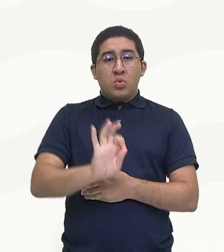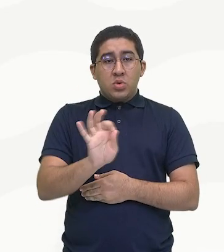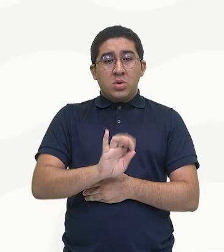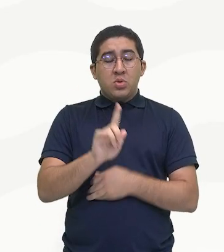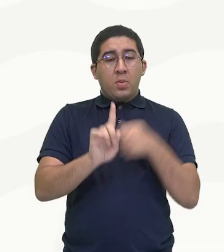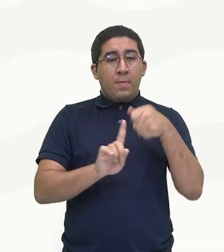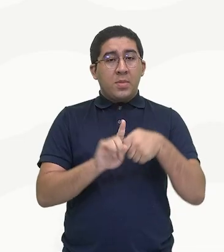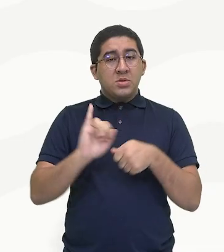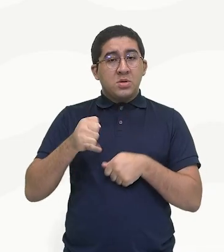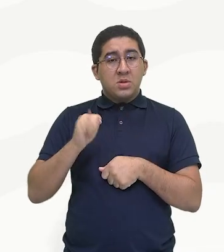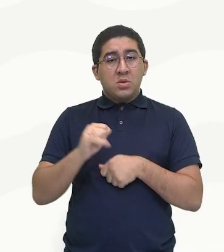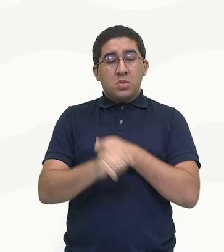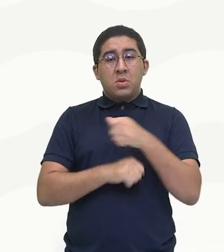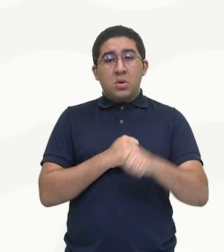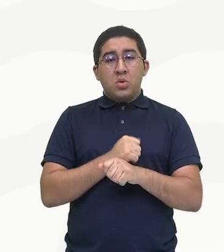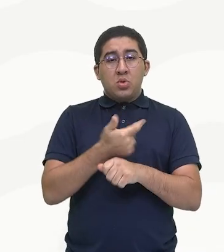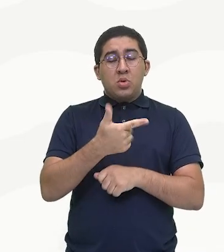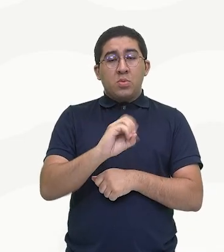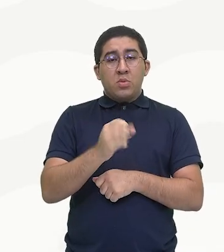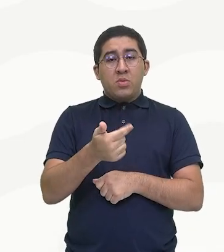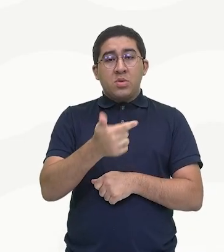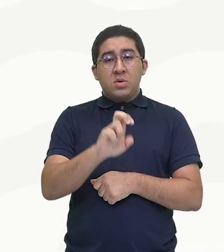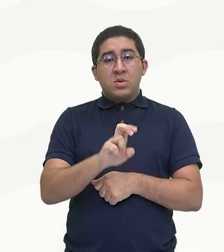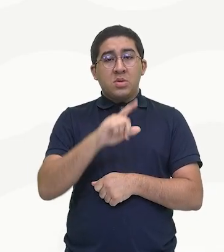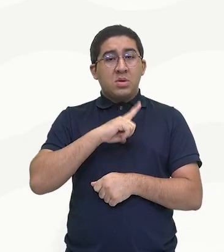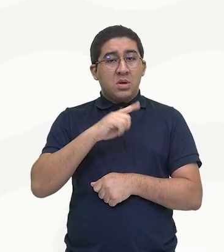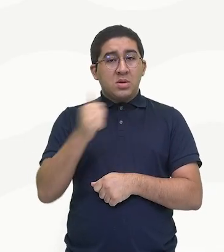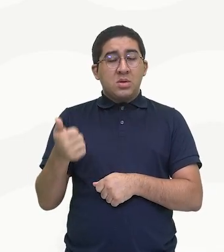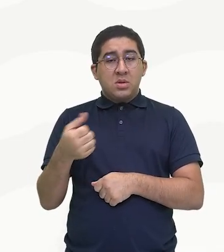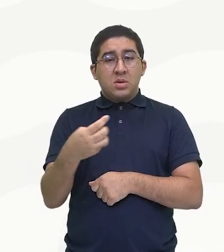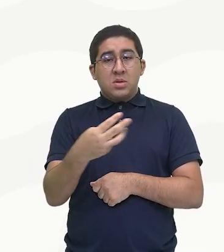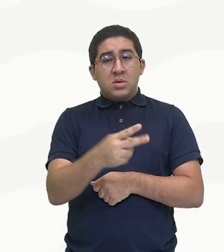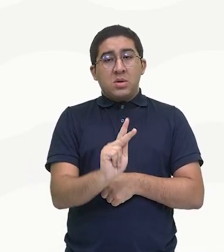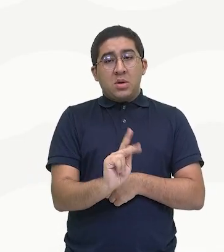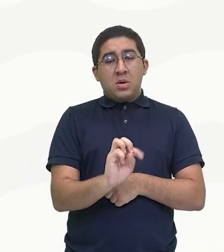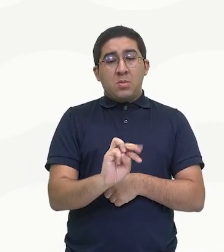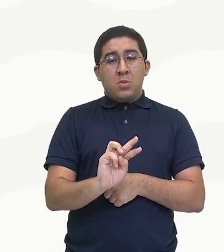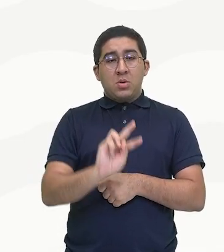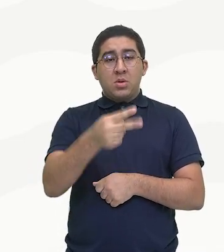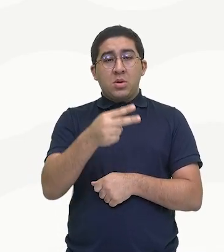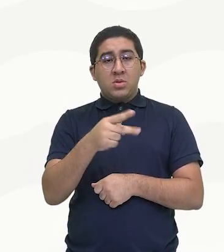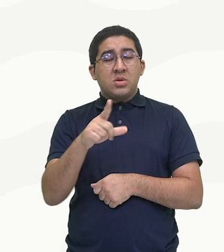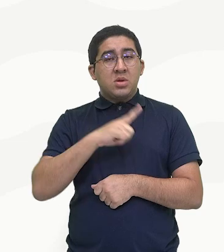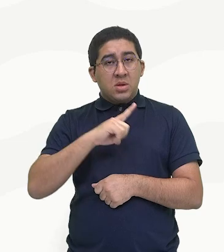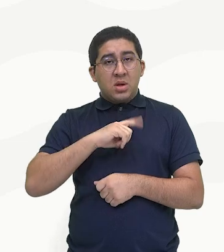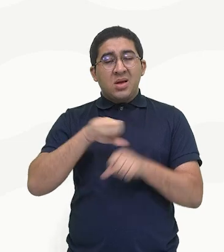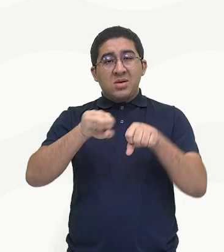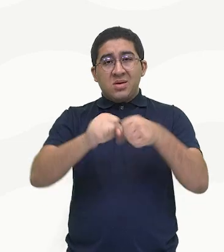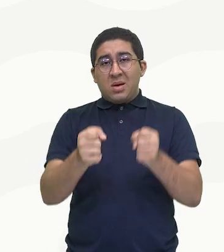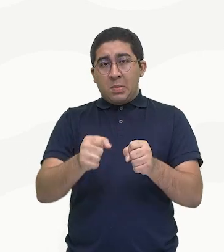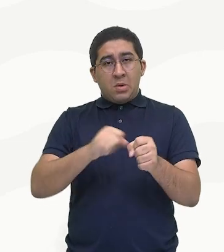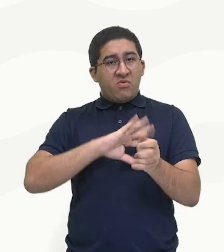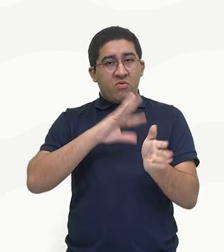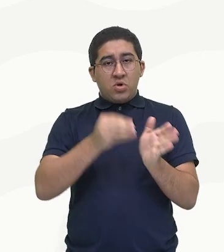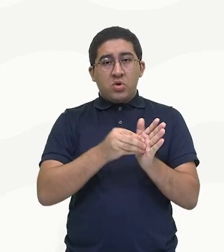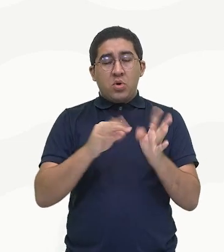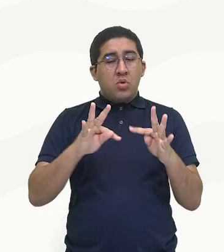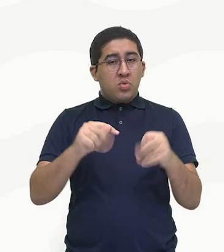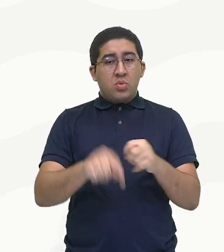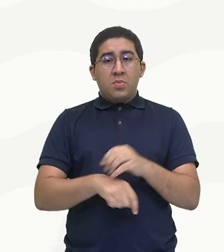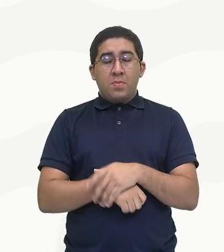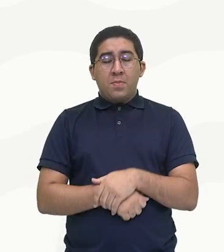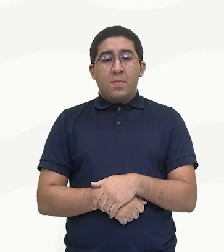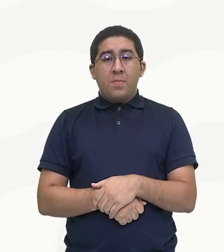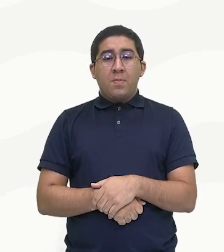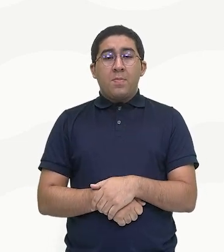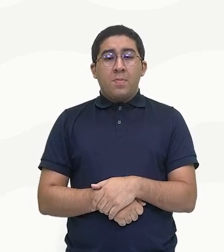janeiro de 2025 e atingiu 133 quilômetros quadrados de destruição florestal.